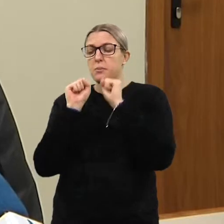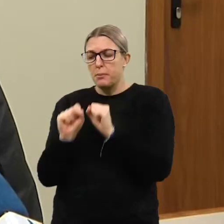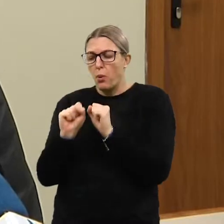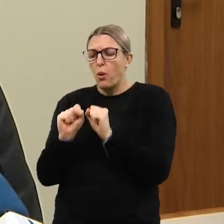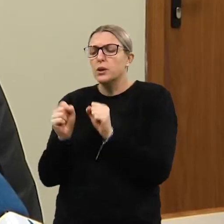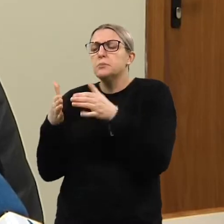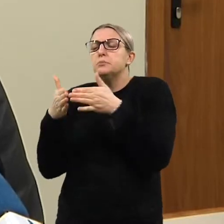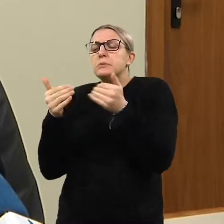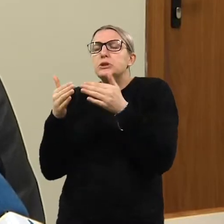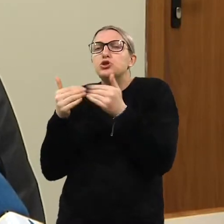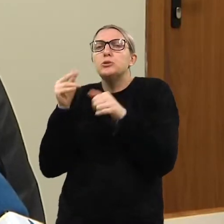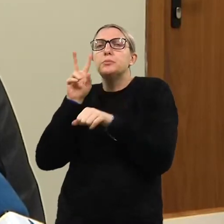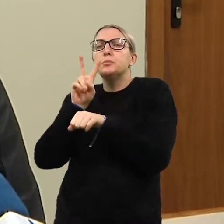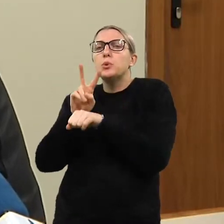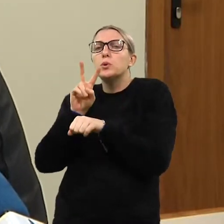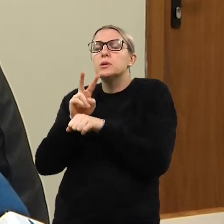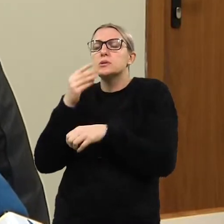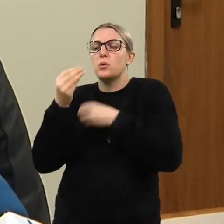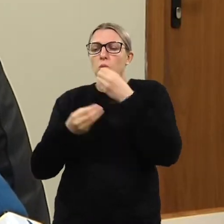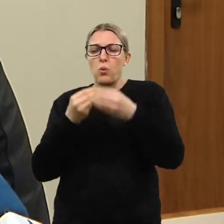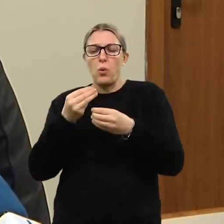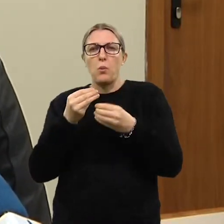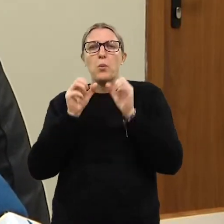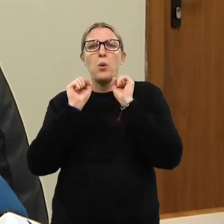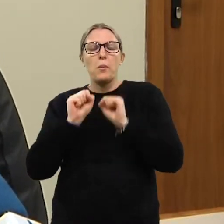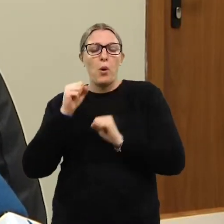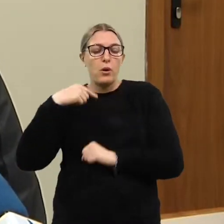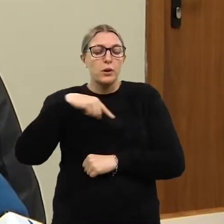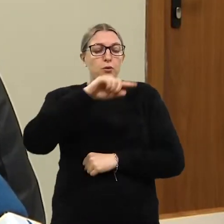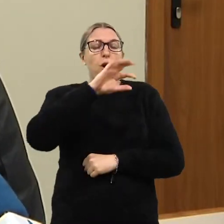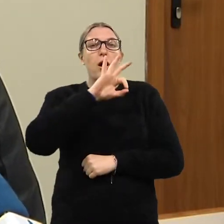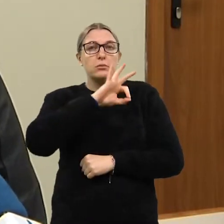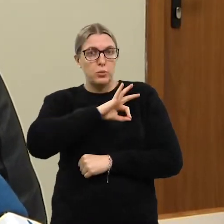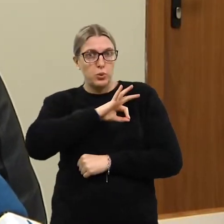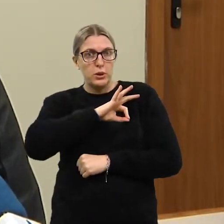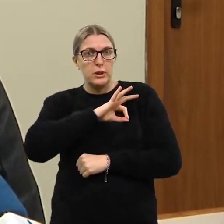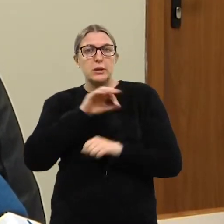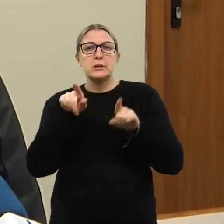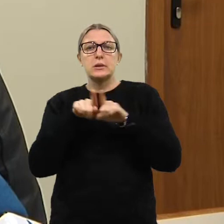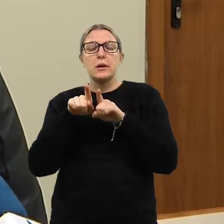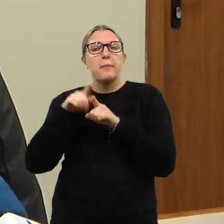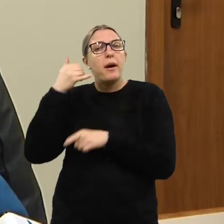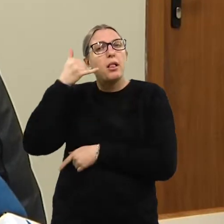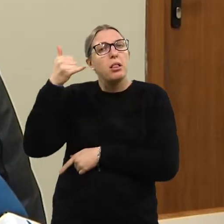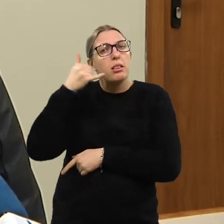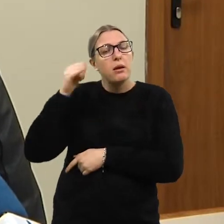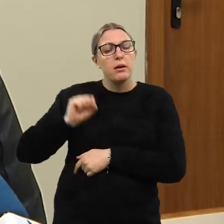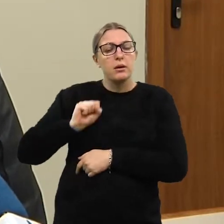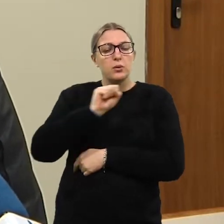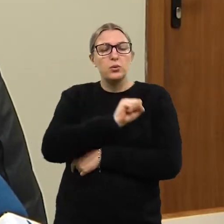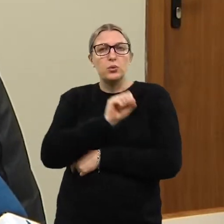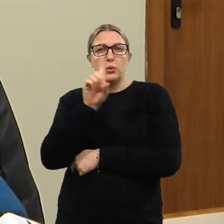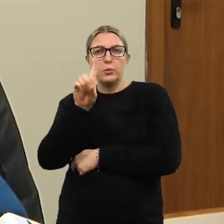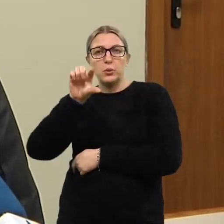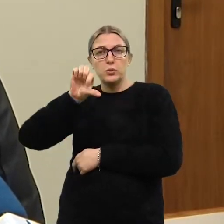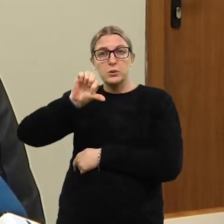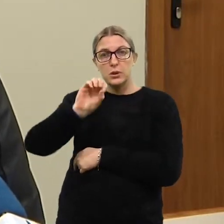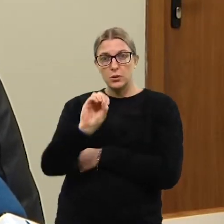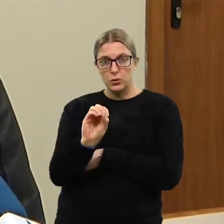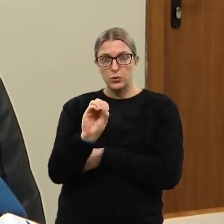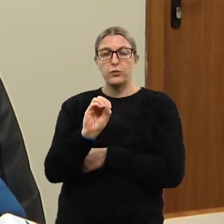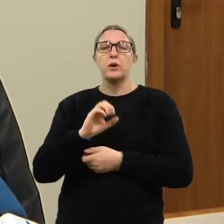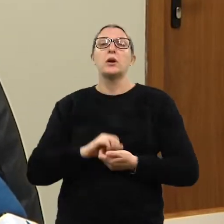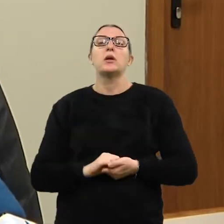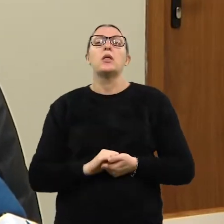a proteção de que forma? Ela pode se dirigir à delegacia de polícia, ela pode chamar o 190, né, ligar para a